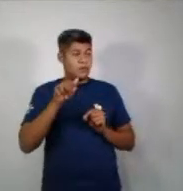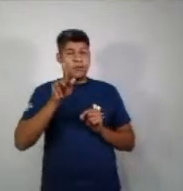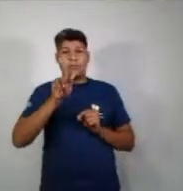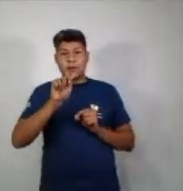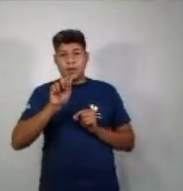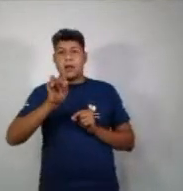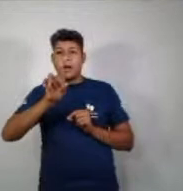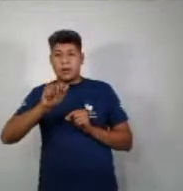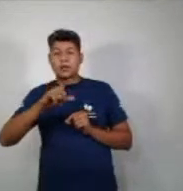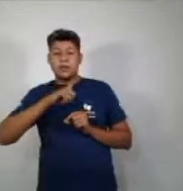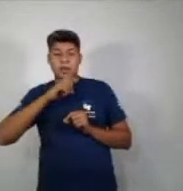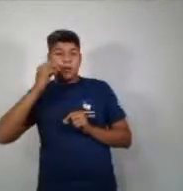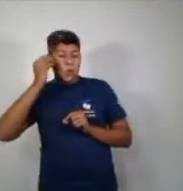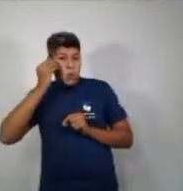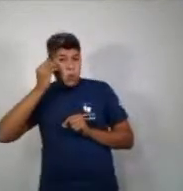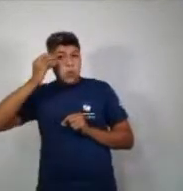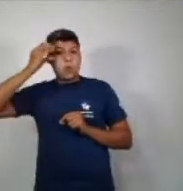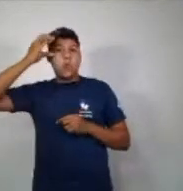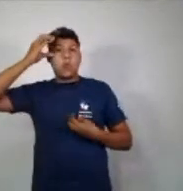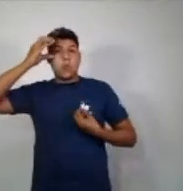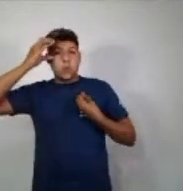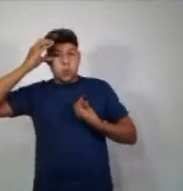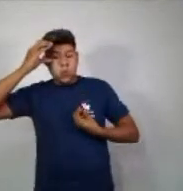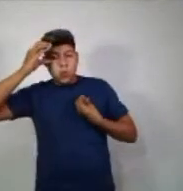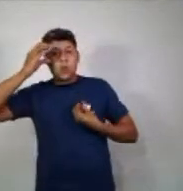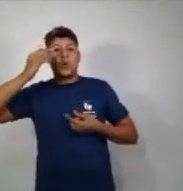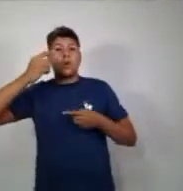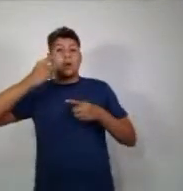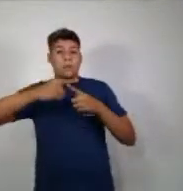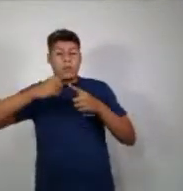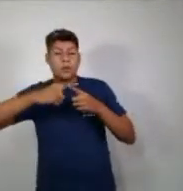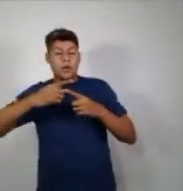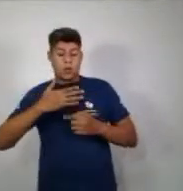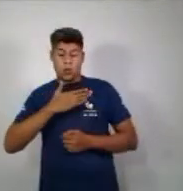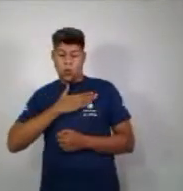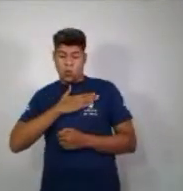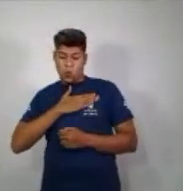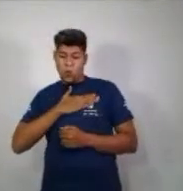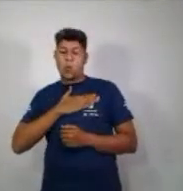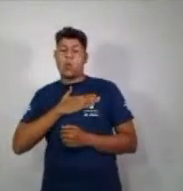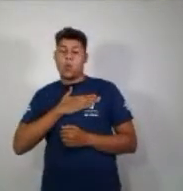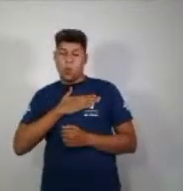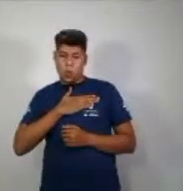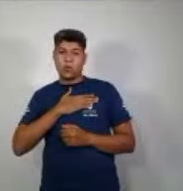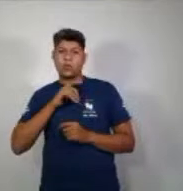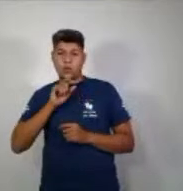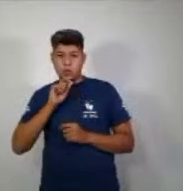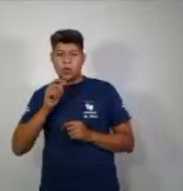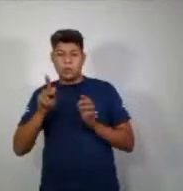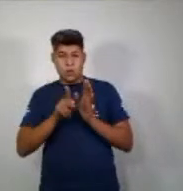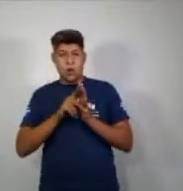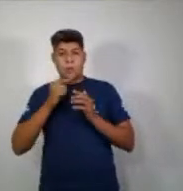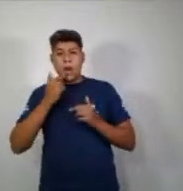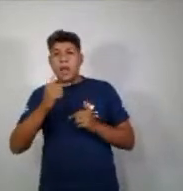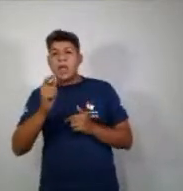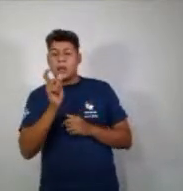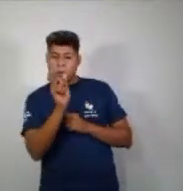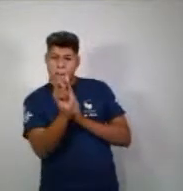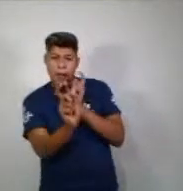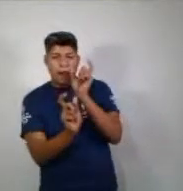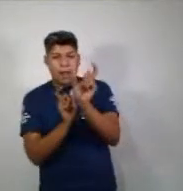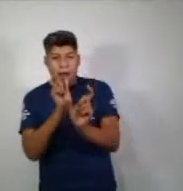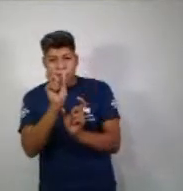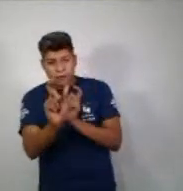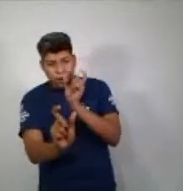algum conhecimento da língua, porque os dois eram realmente uns apaixonados, né, pelas línguas, pelas palavras, e